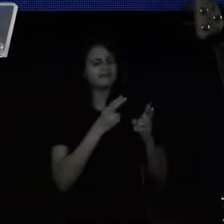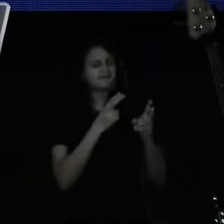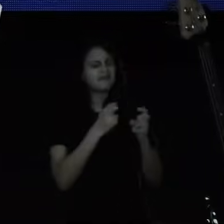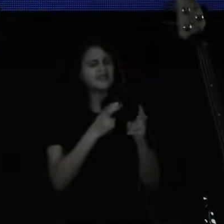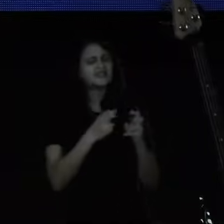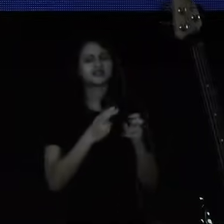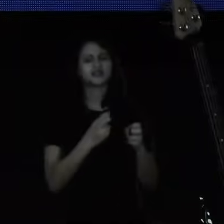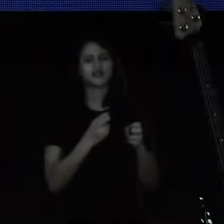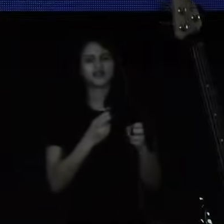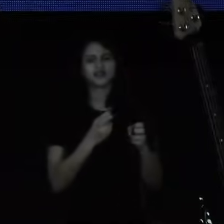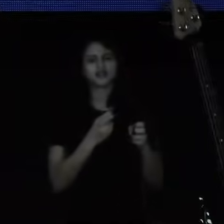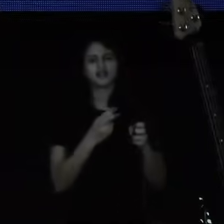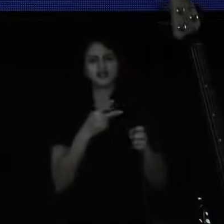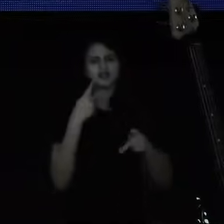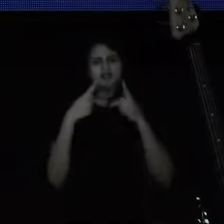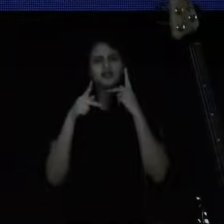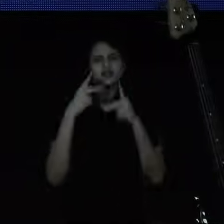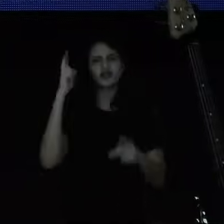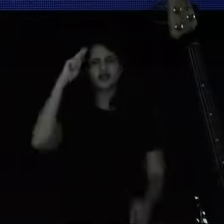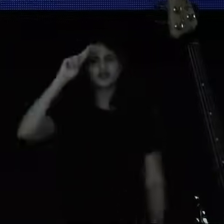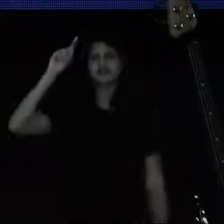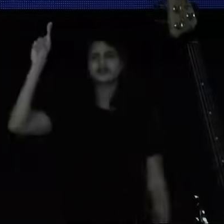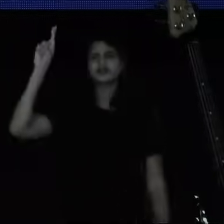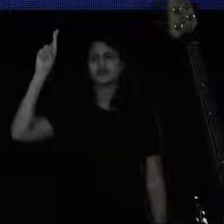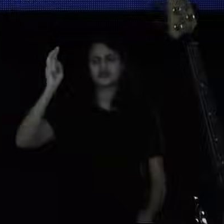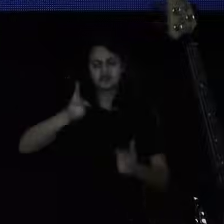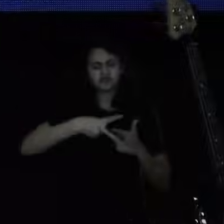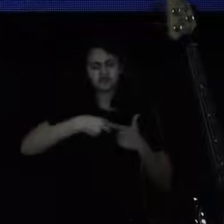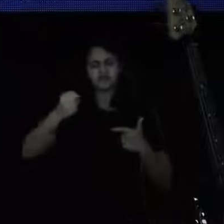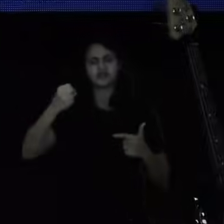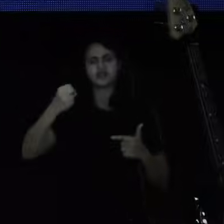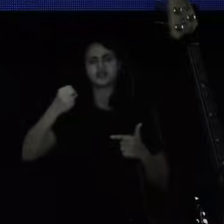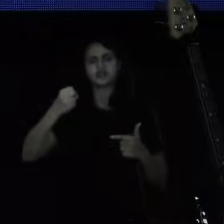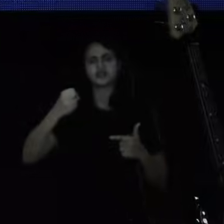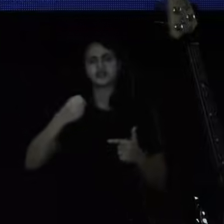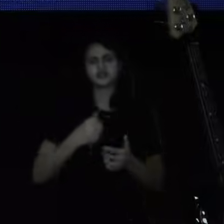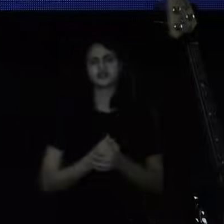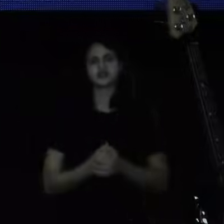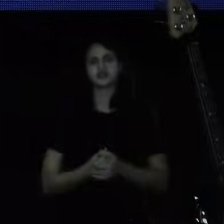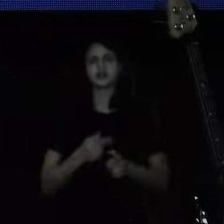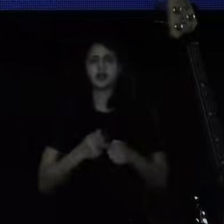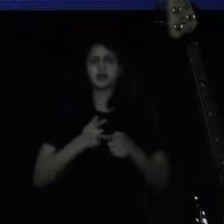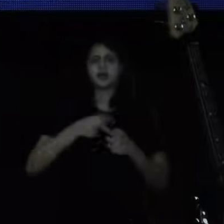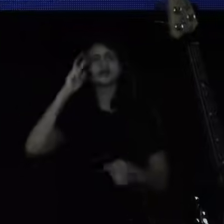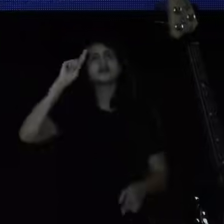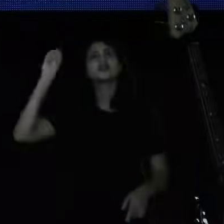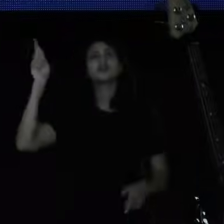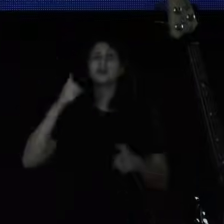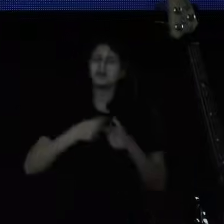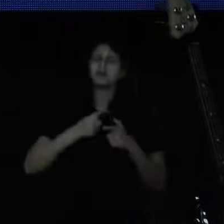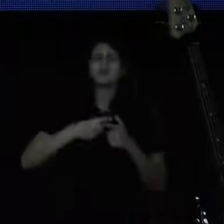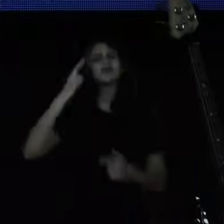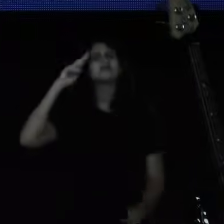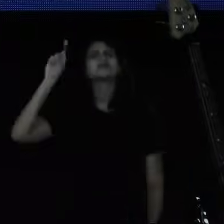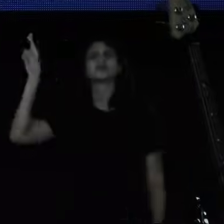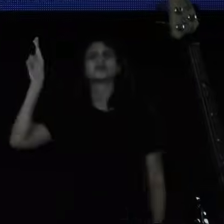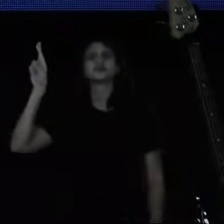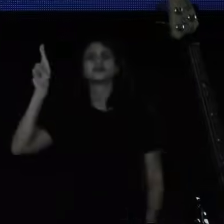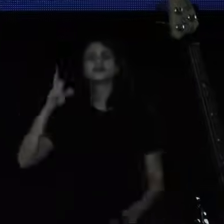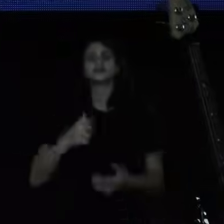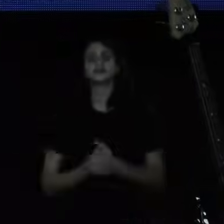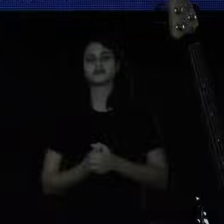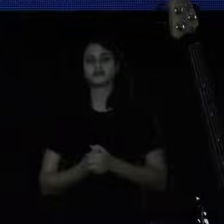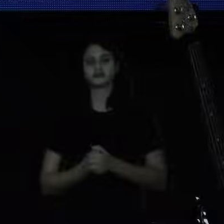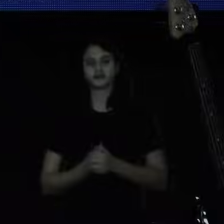vitória, o Senhor vai ser comigo, porque o Senhor, porque o Senhor, porque o Senhor. Por quê? Porque Jefté, e isso é importante, ele não encarou